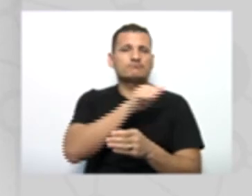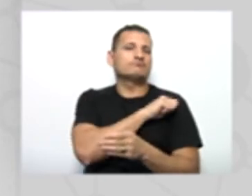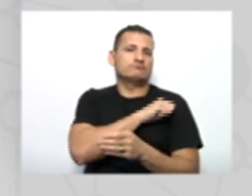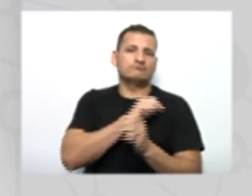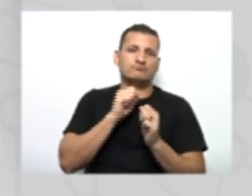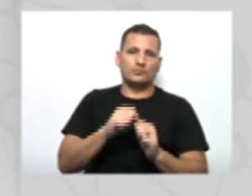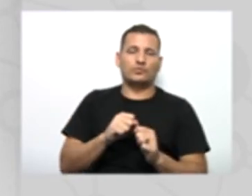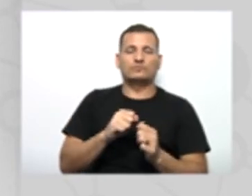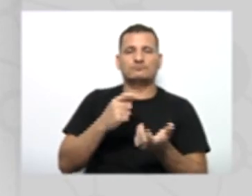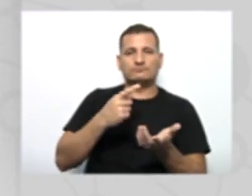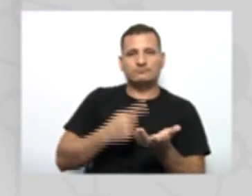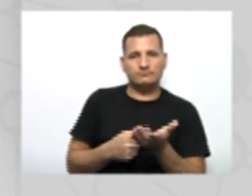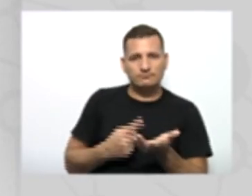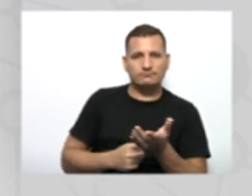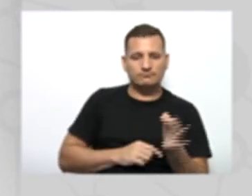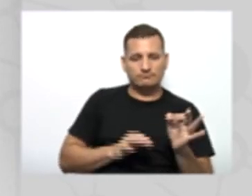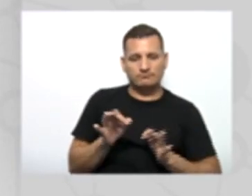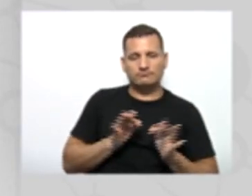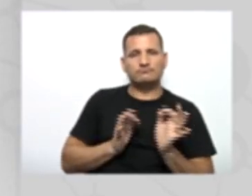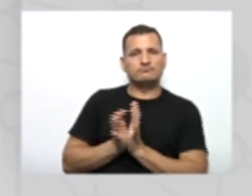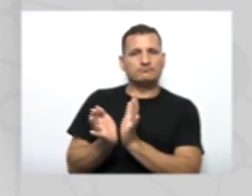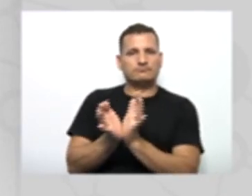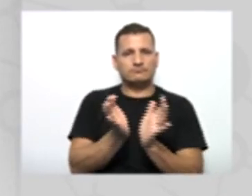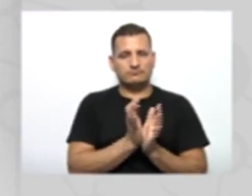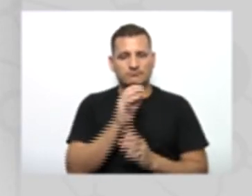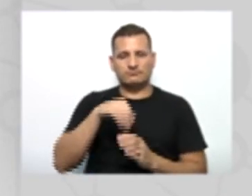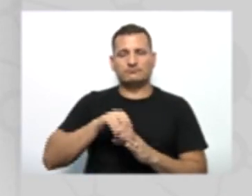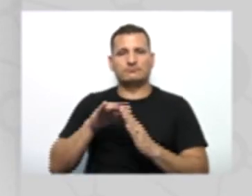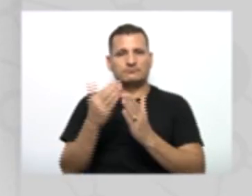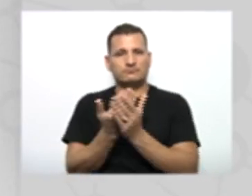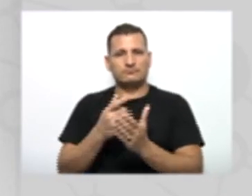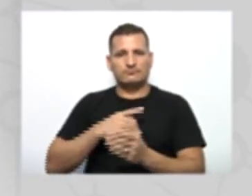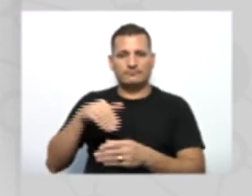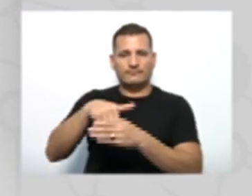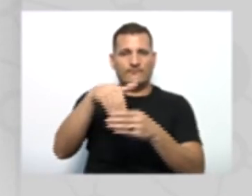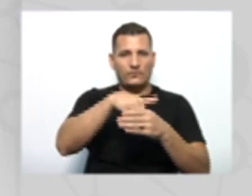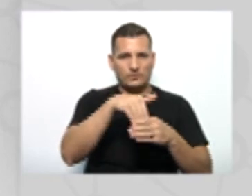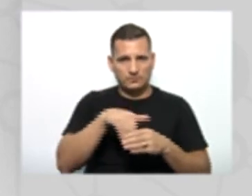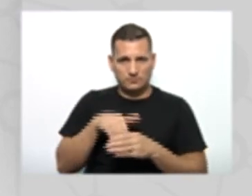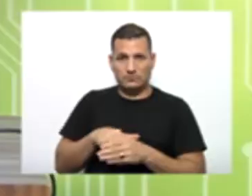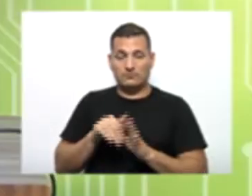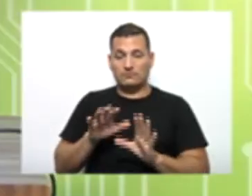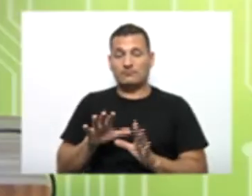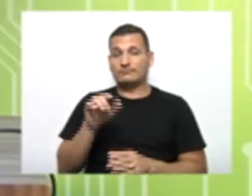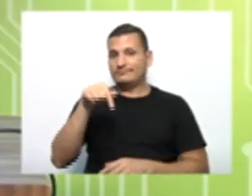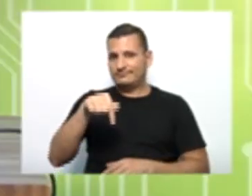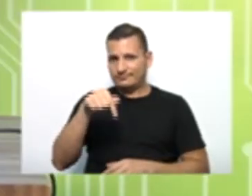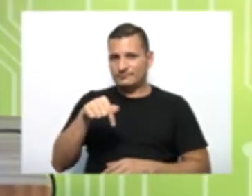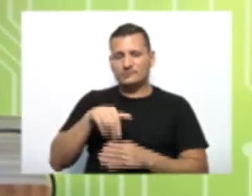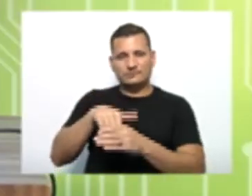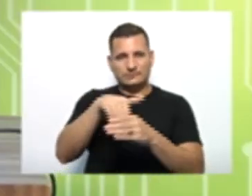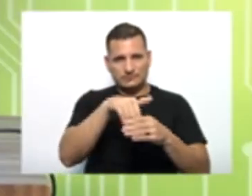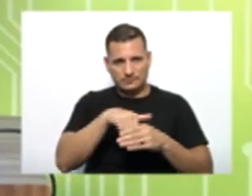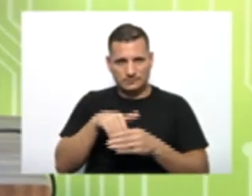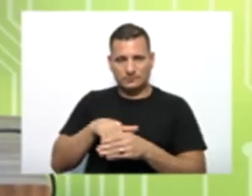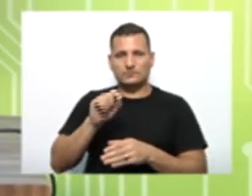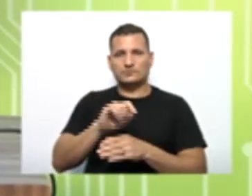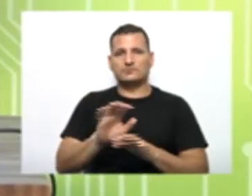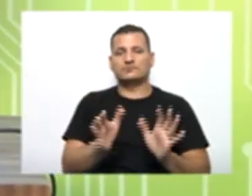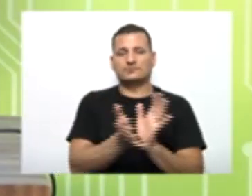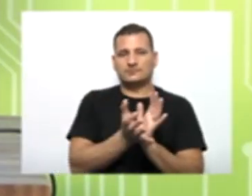foram diagnosticados pela instituição Anistia Internacional. Existe um relatório da Anistia Internacional